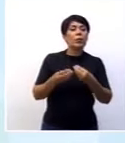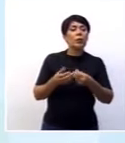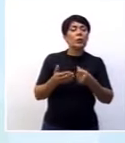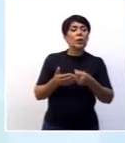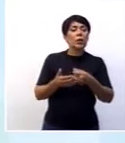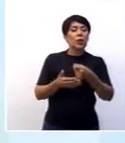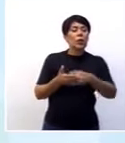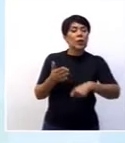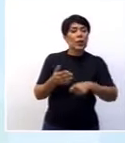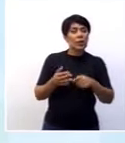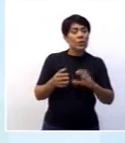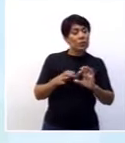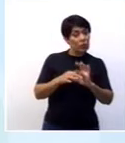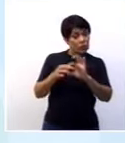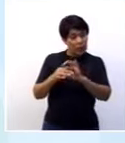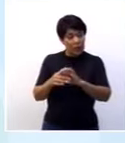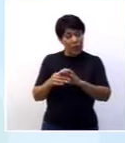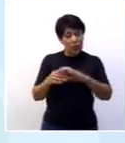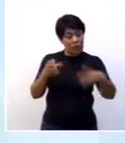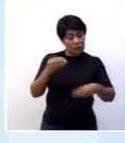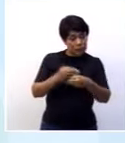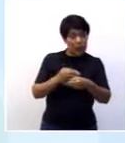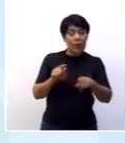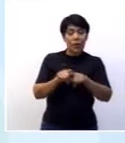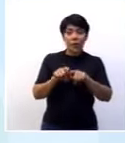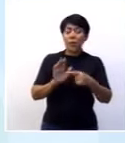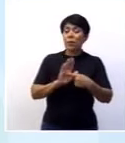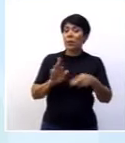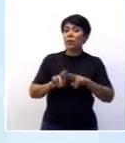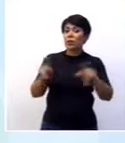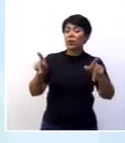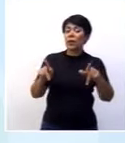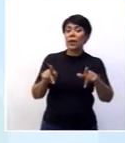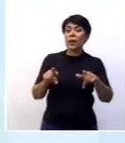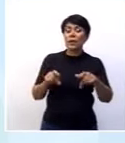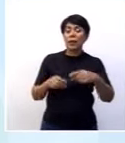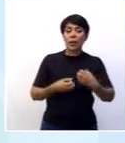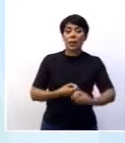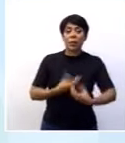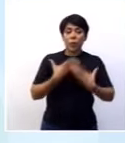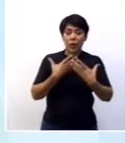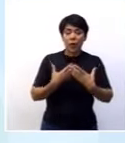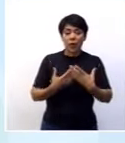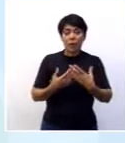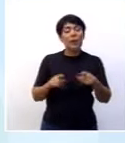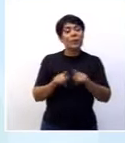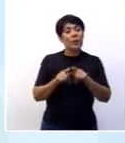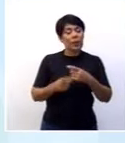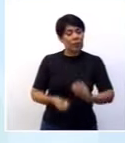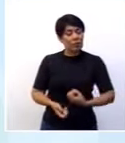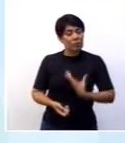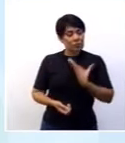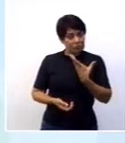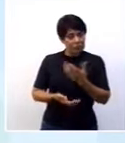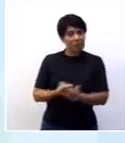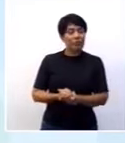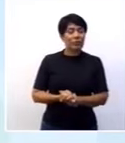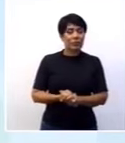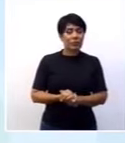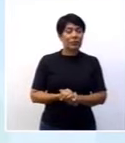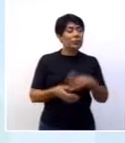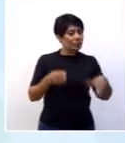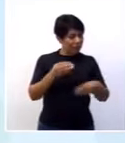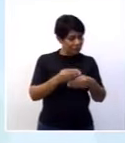texto, contexto e intertexto, além dessa diferenciação entre poema e poesia. Um adendo, professor.